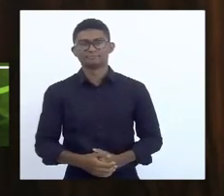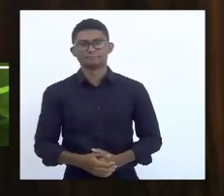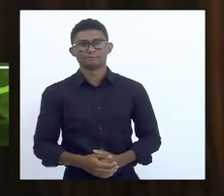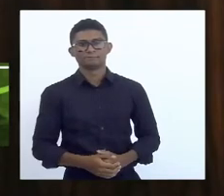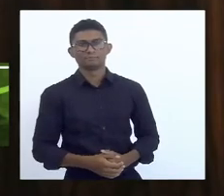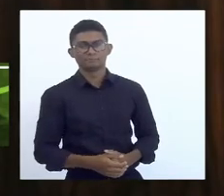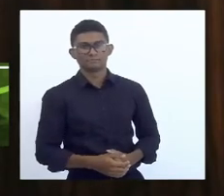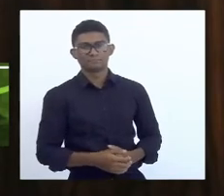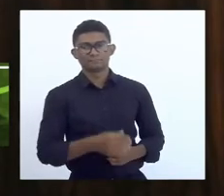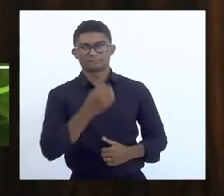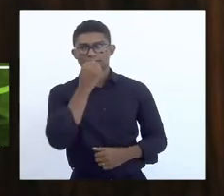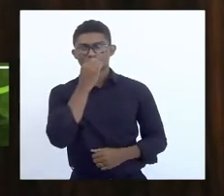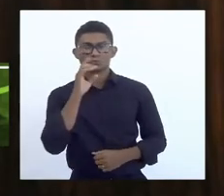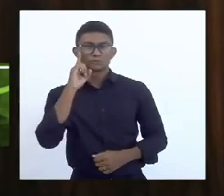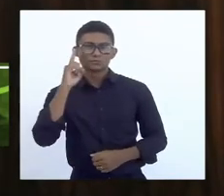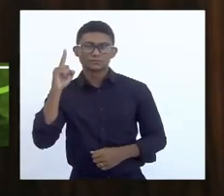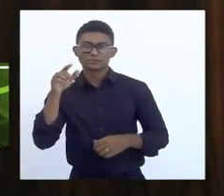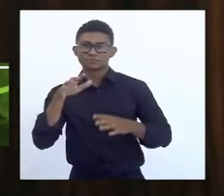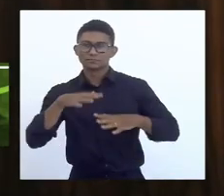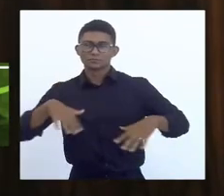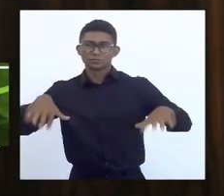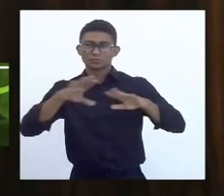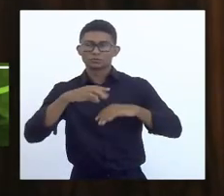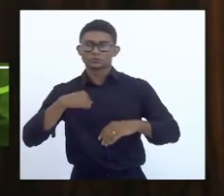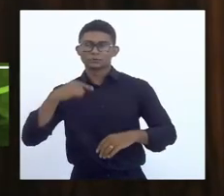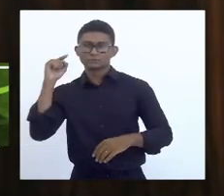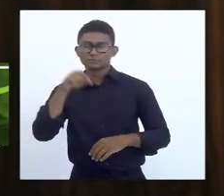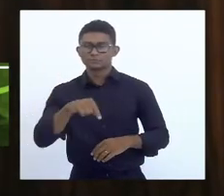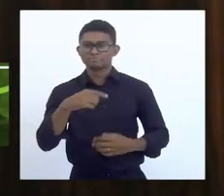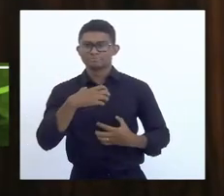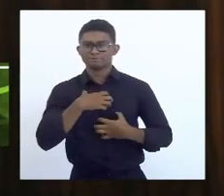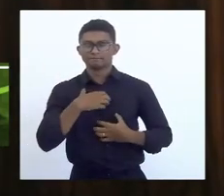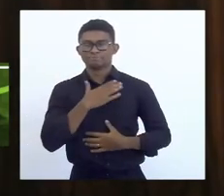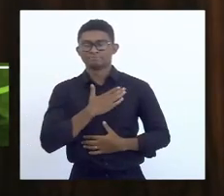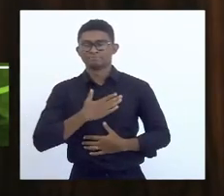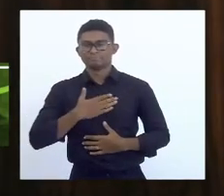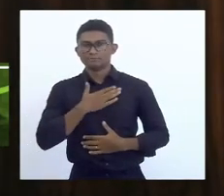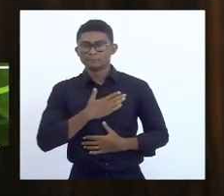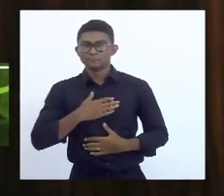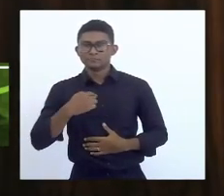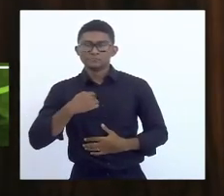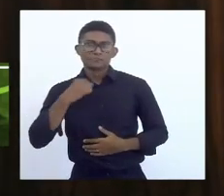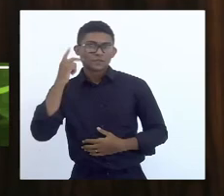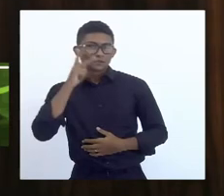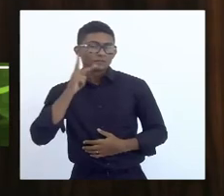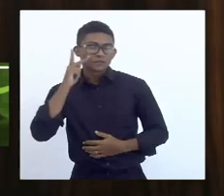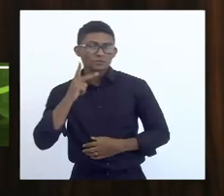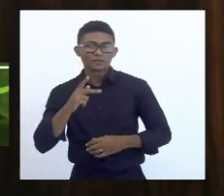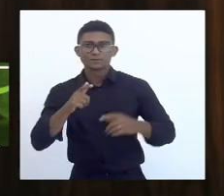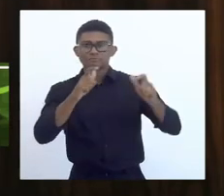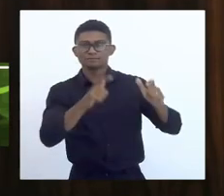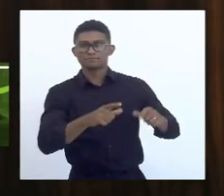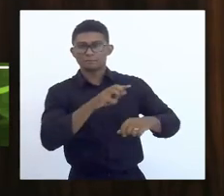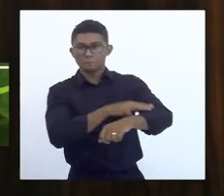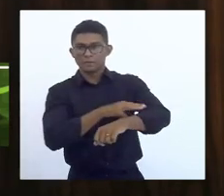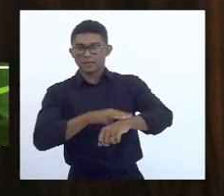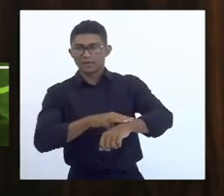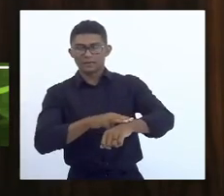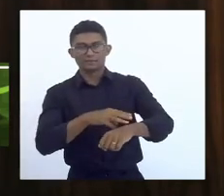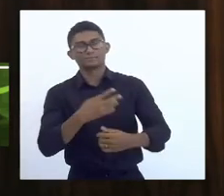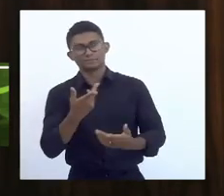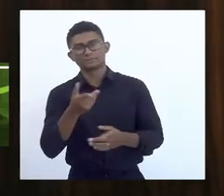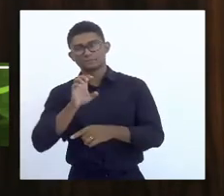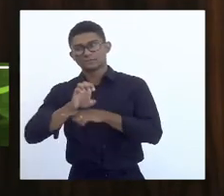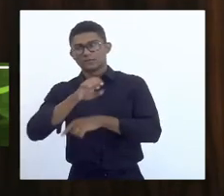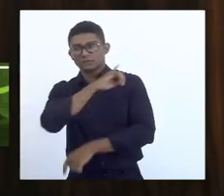Bom dia a todos e todas. É um motivo de honra estar aqui. Eu sou vereadora em Macaé, no interior do estado do Rio de Janeiro.